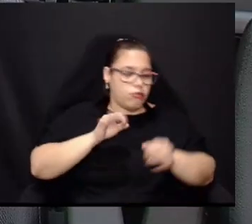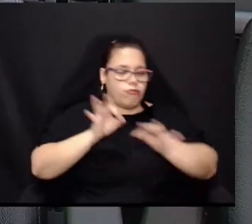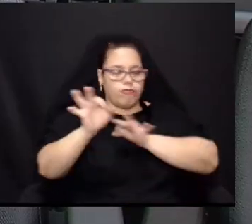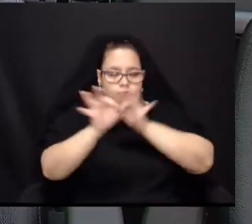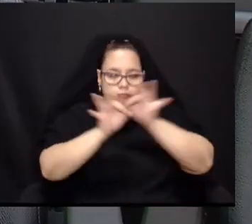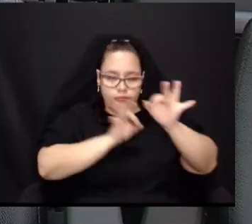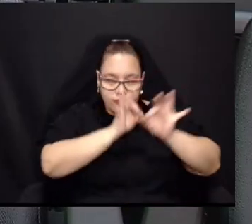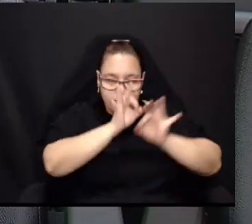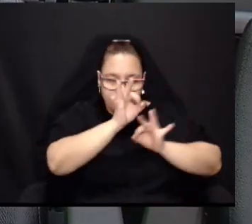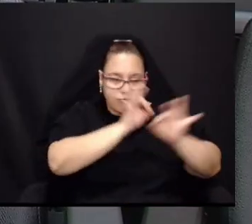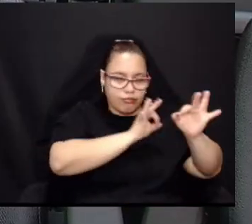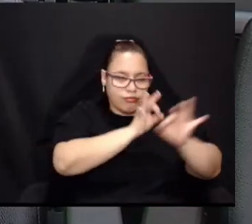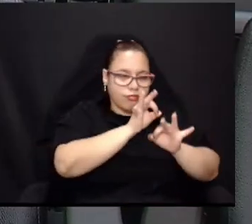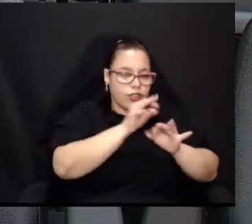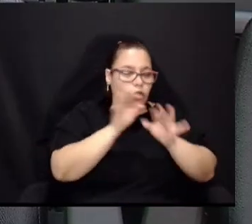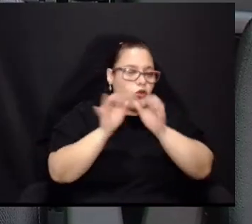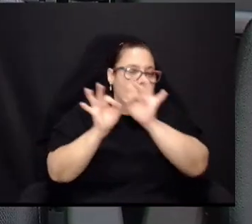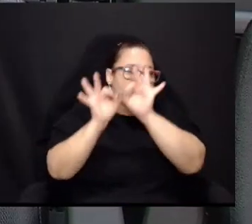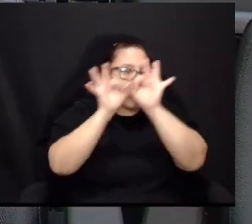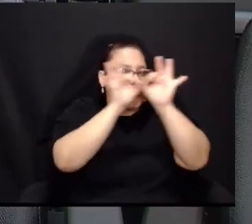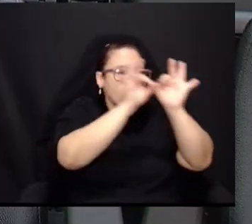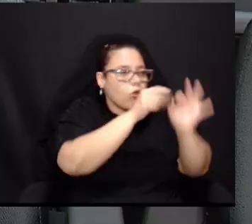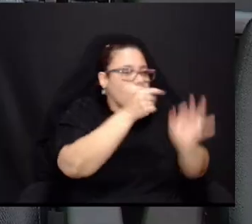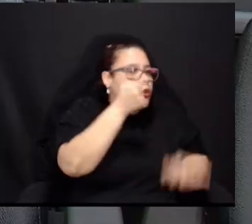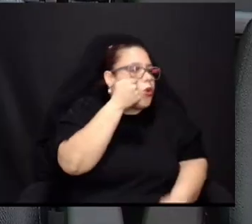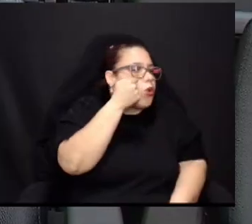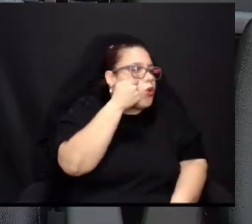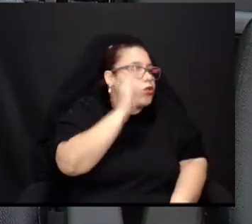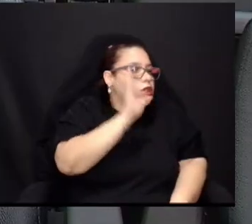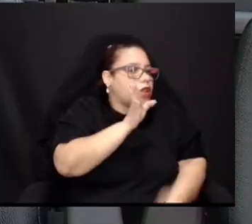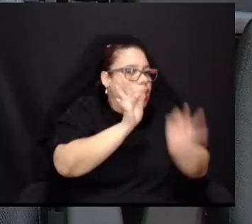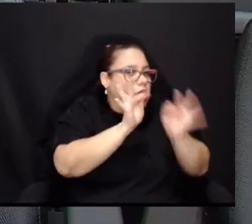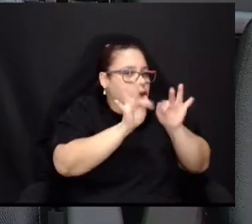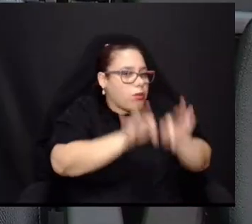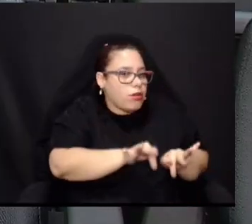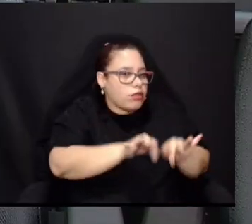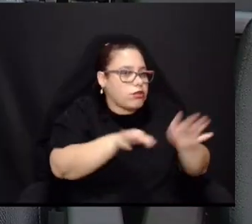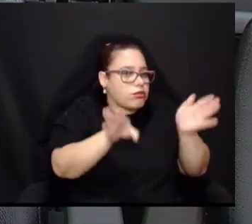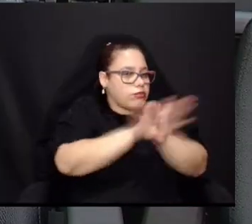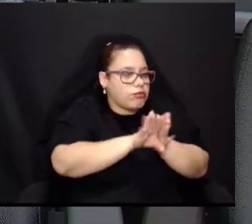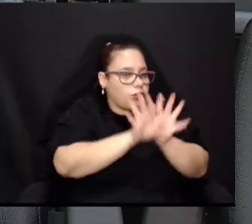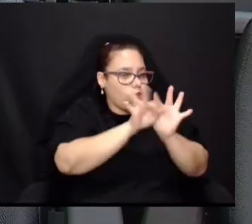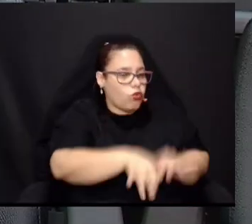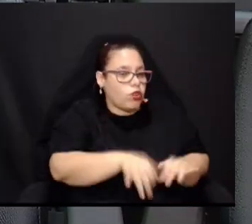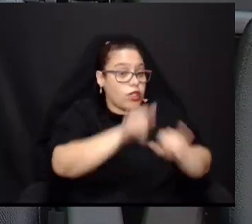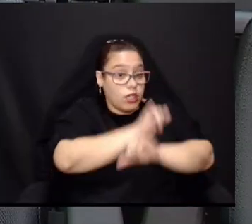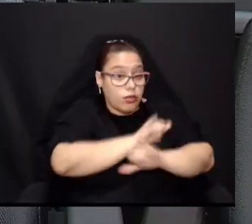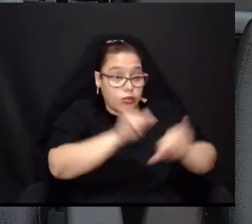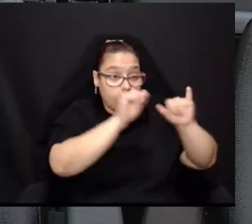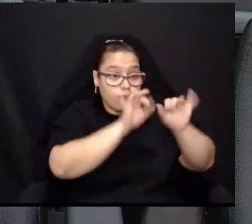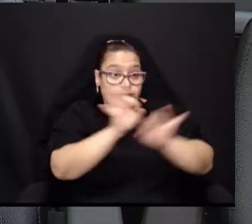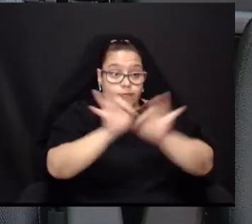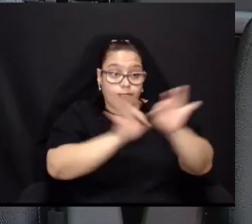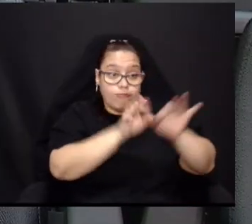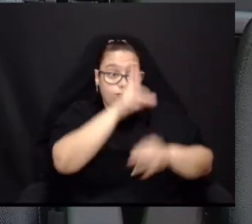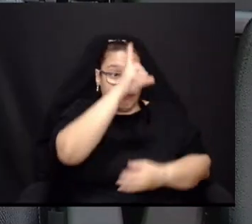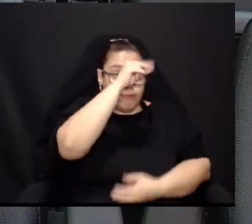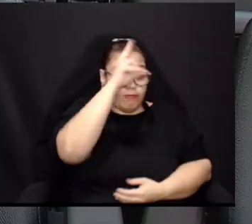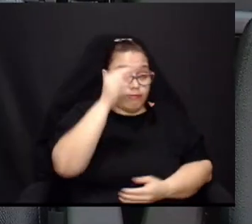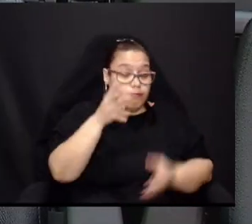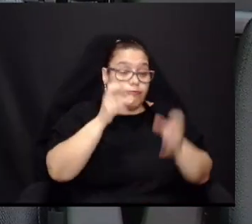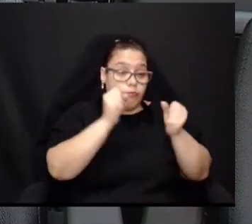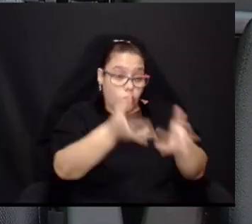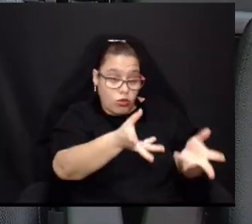vai monitorando, né? Tá na hora, já tá acabando, tá chegando ao fim da campanha. Então organiza com a prefeitura, pode vir retirar a caixa.